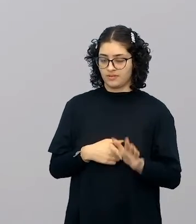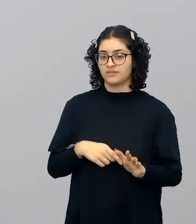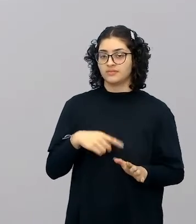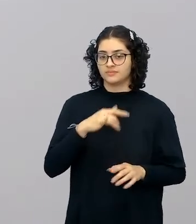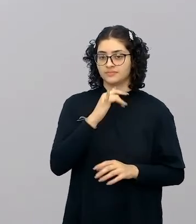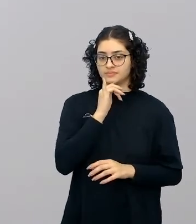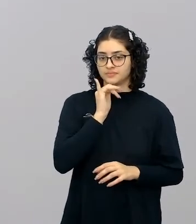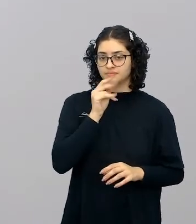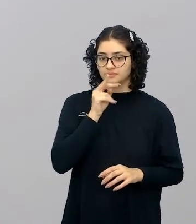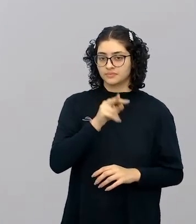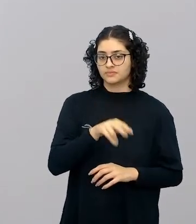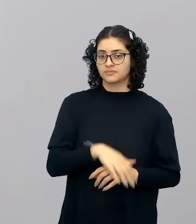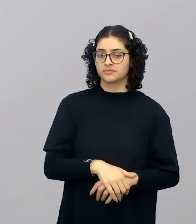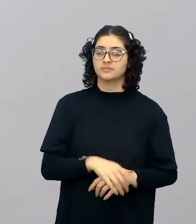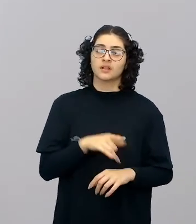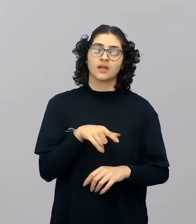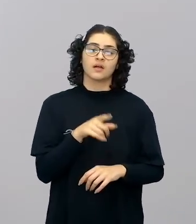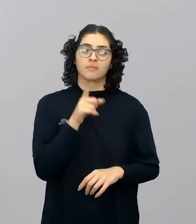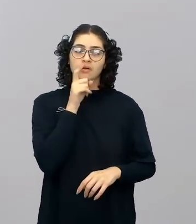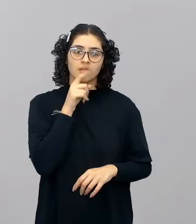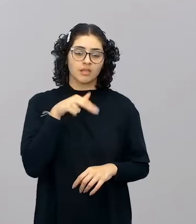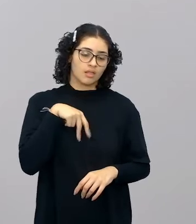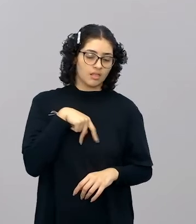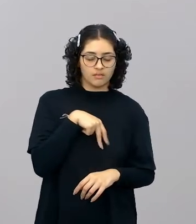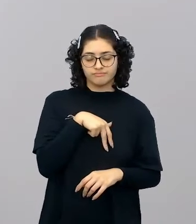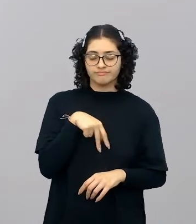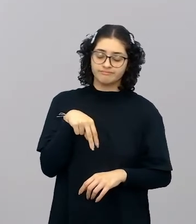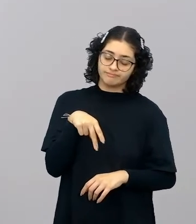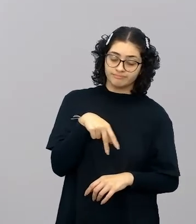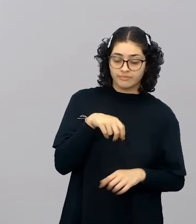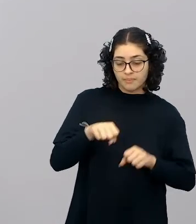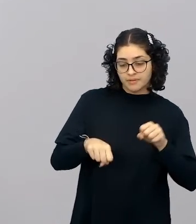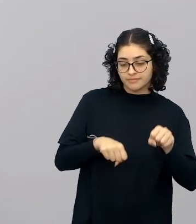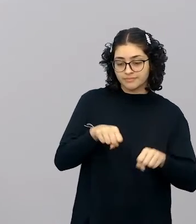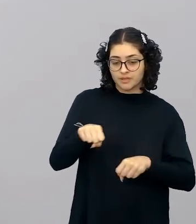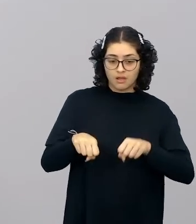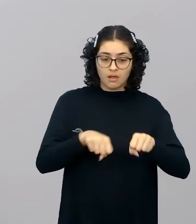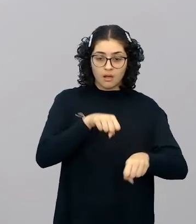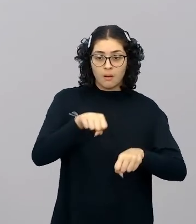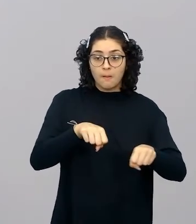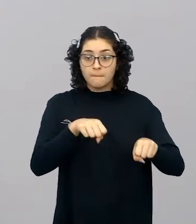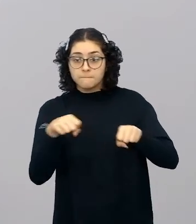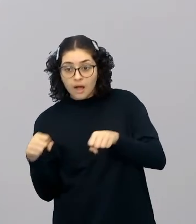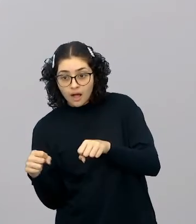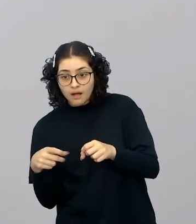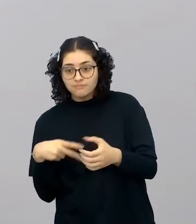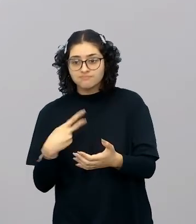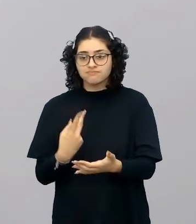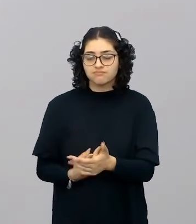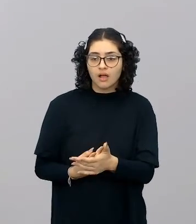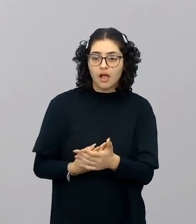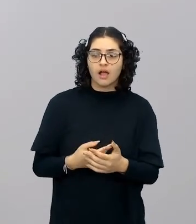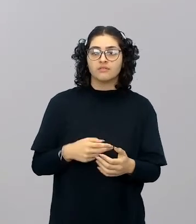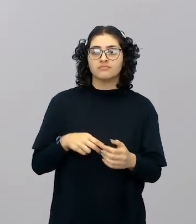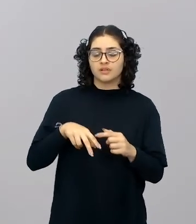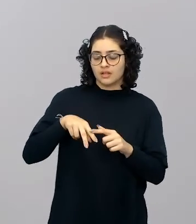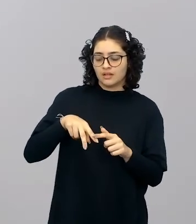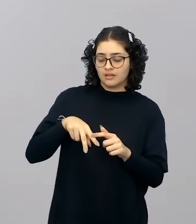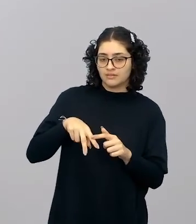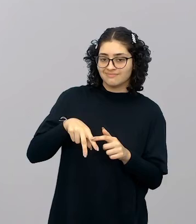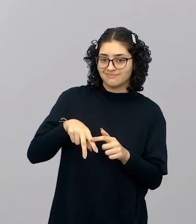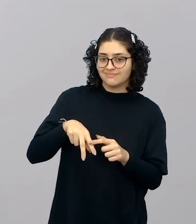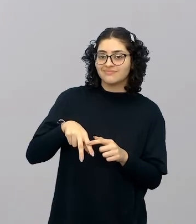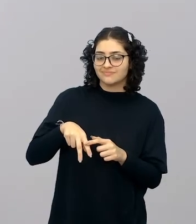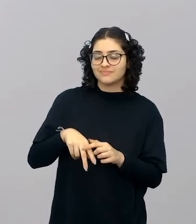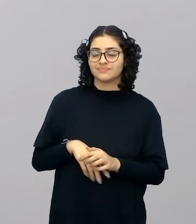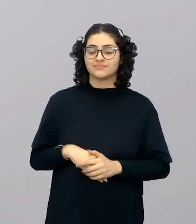eu passei ali para vocês, do menino lá andando de bicicleta, que acaba caindo, acaba se machucando, ralando lá o